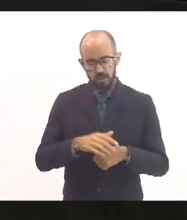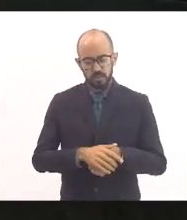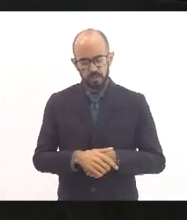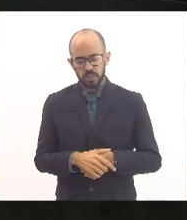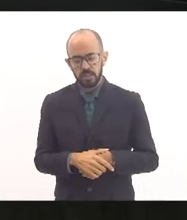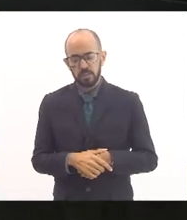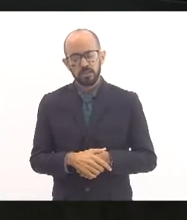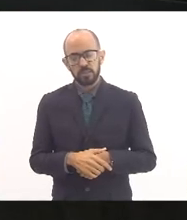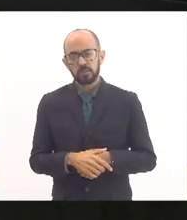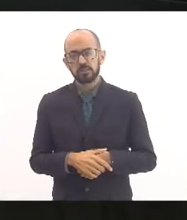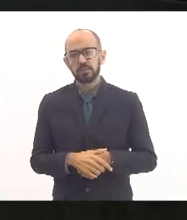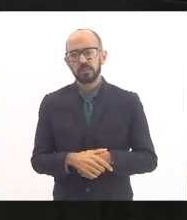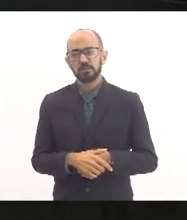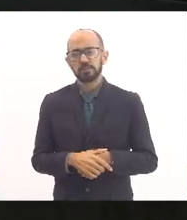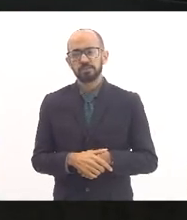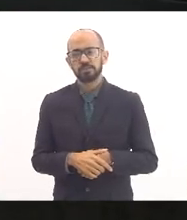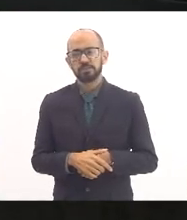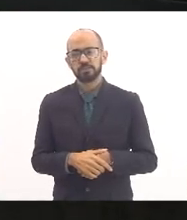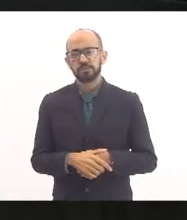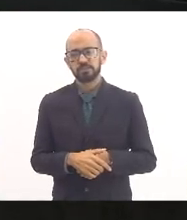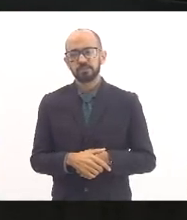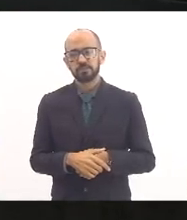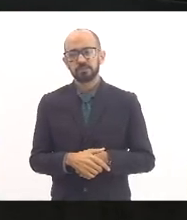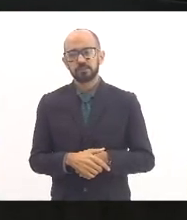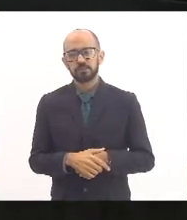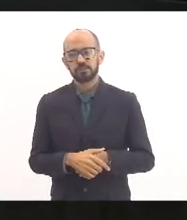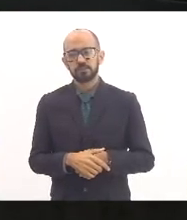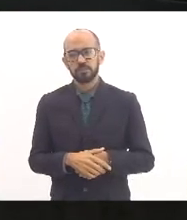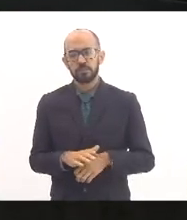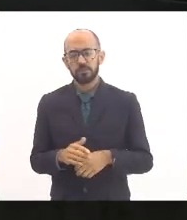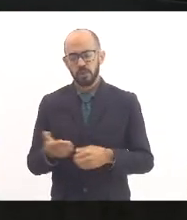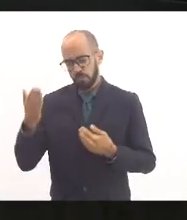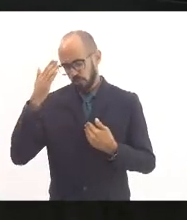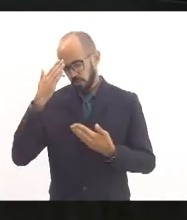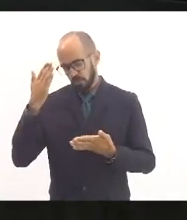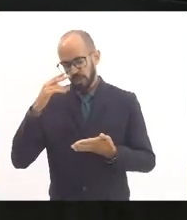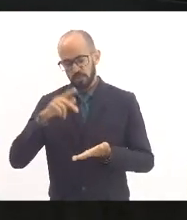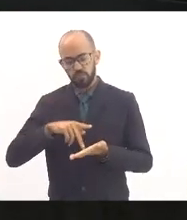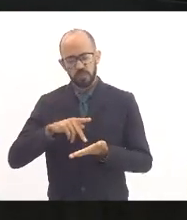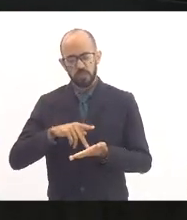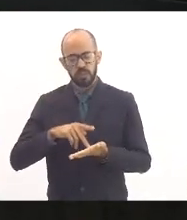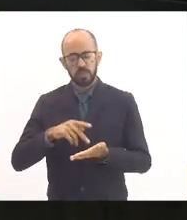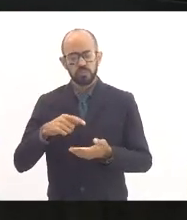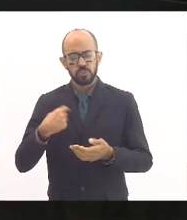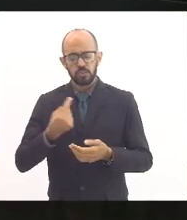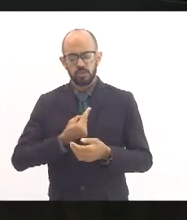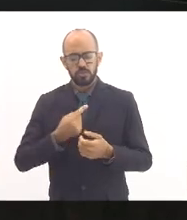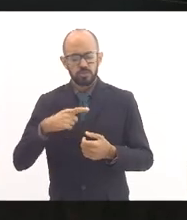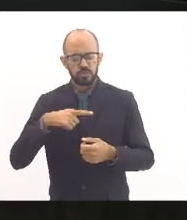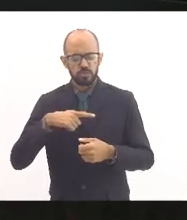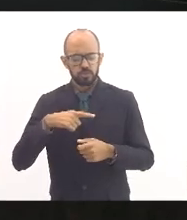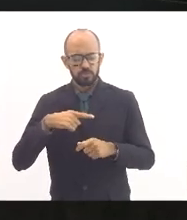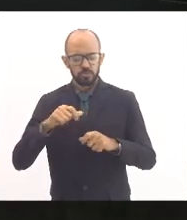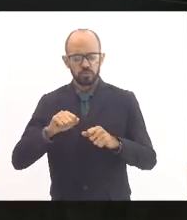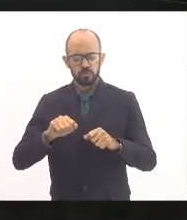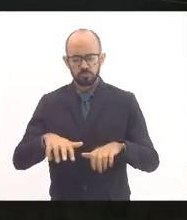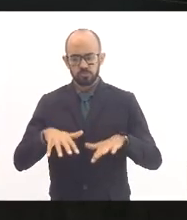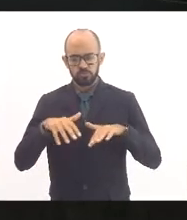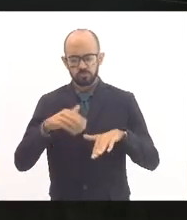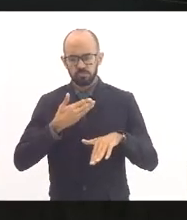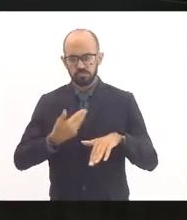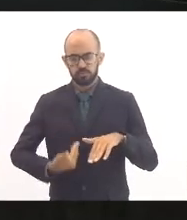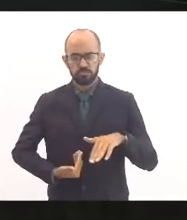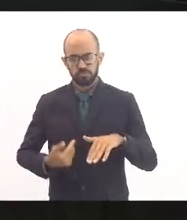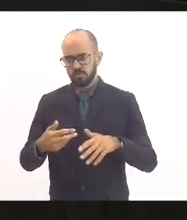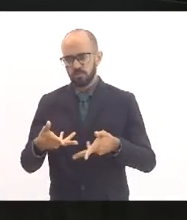poderia deixar de fazer esse registo tá então muito obrigado por tudo e que tenhamos uma ótima uma ótima audiência